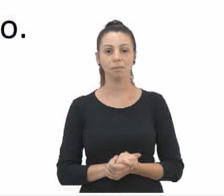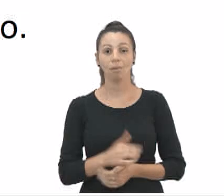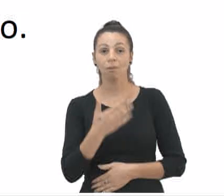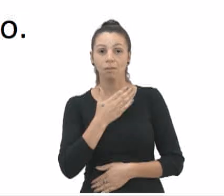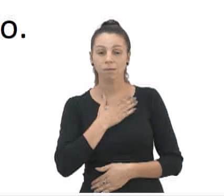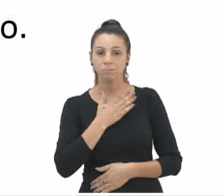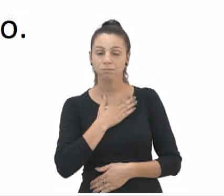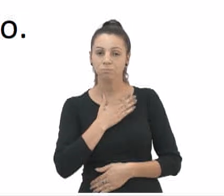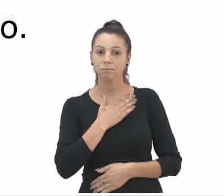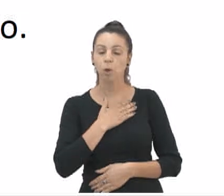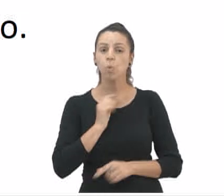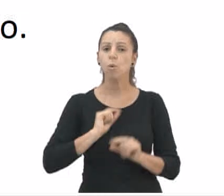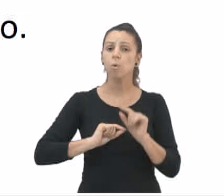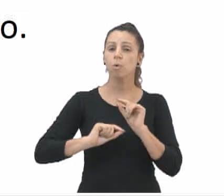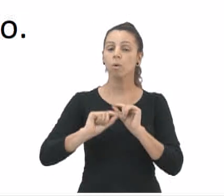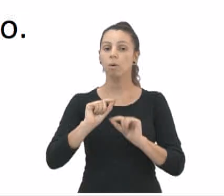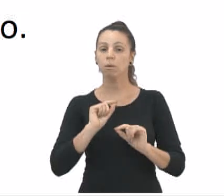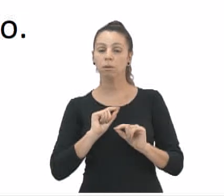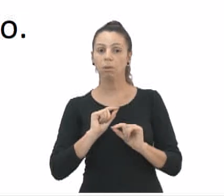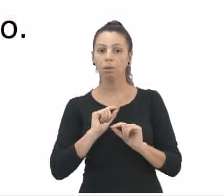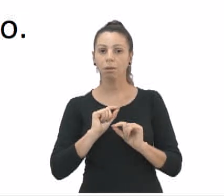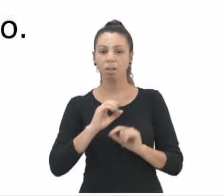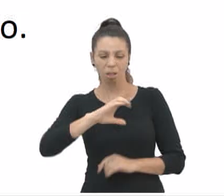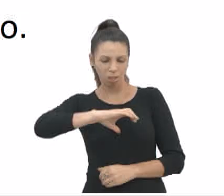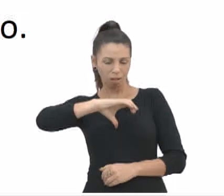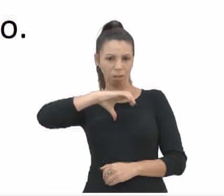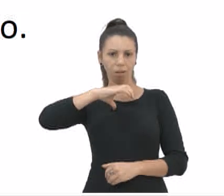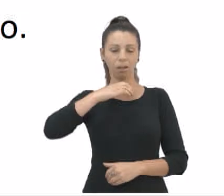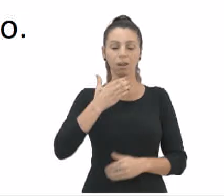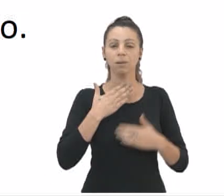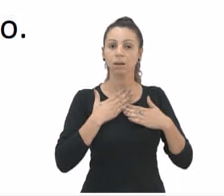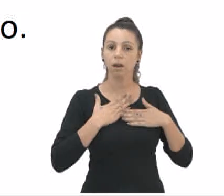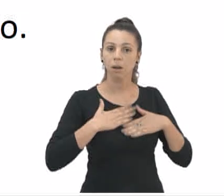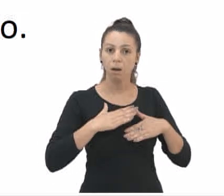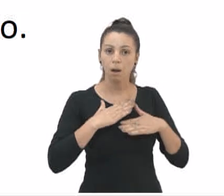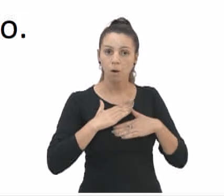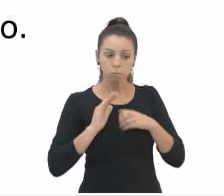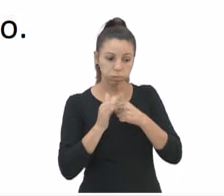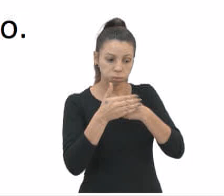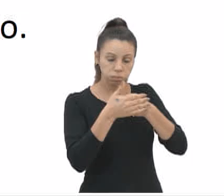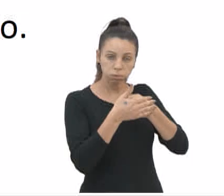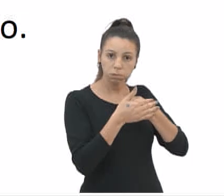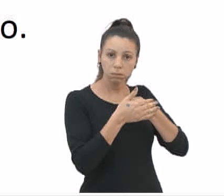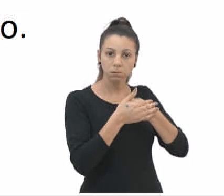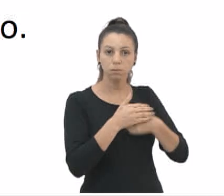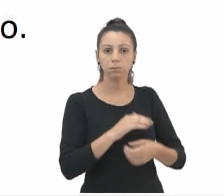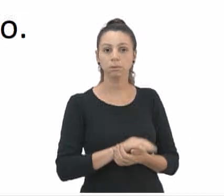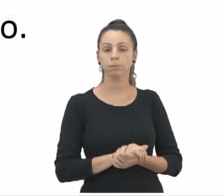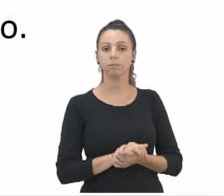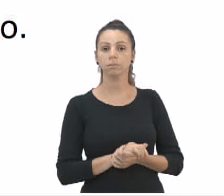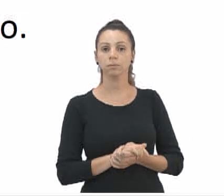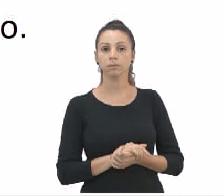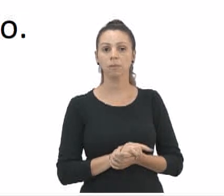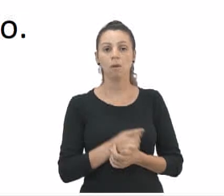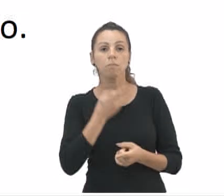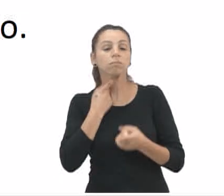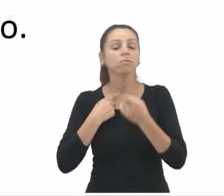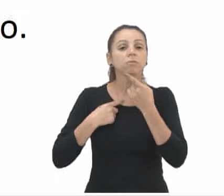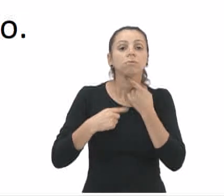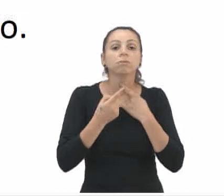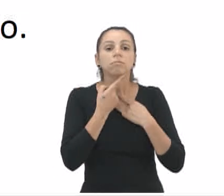Comigo, exerceu com calma ferocidade o seu sadismo. Na minha ânsia de